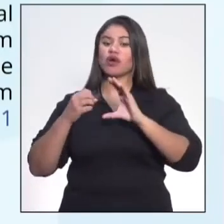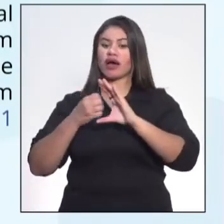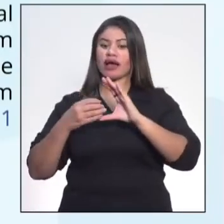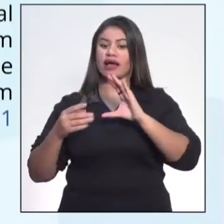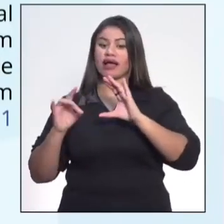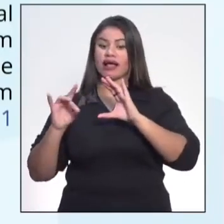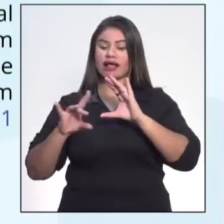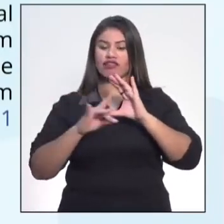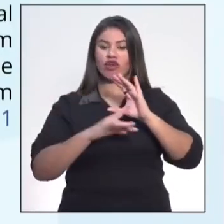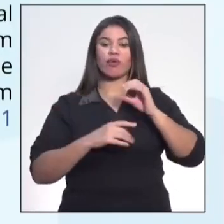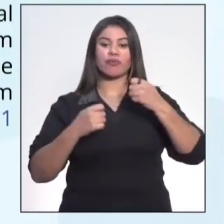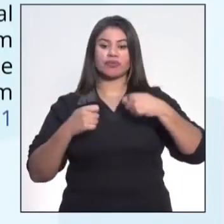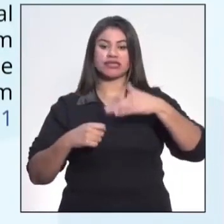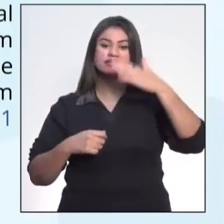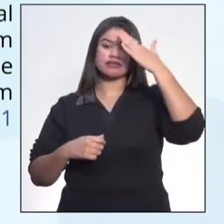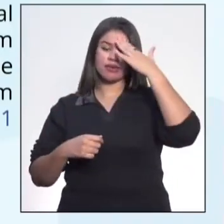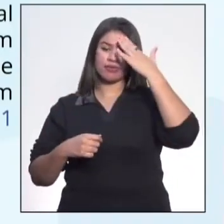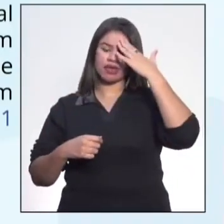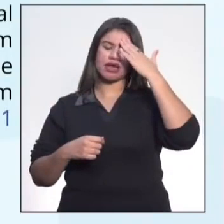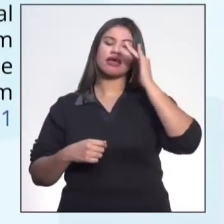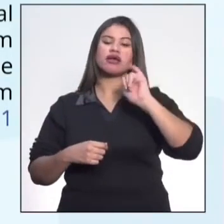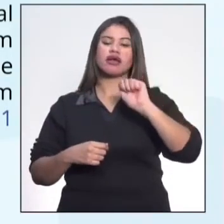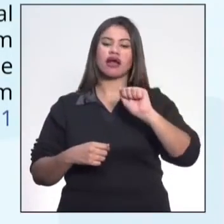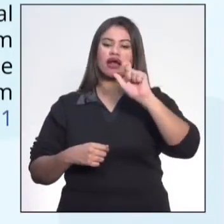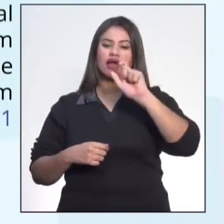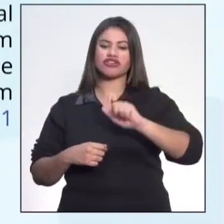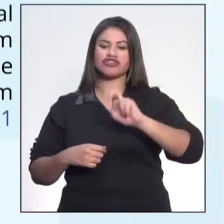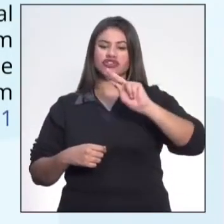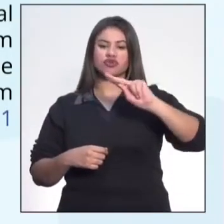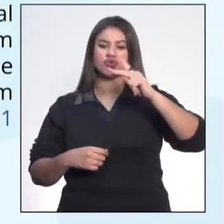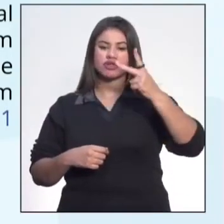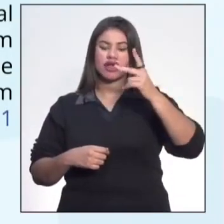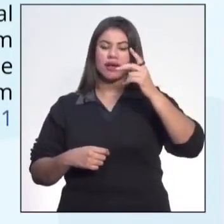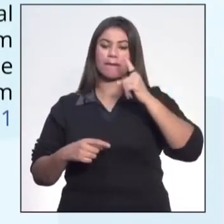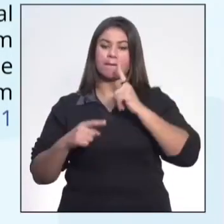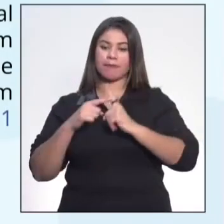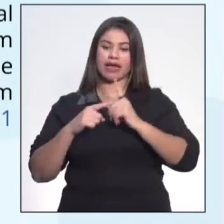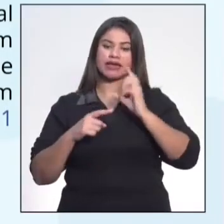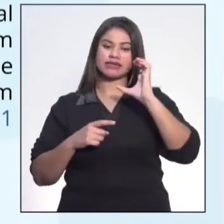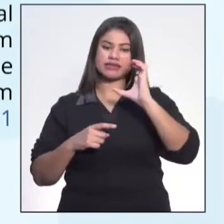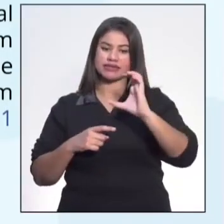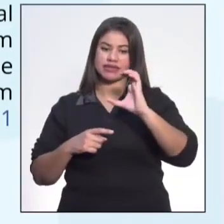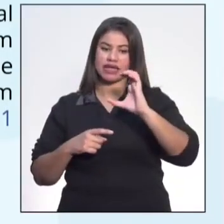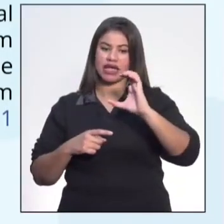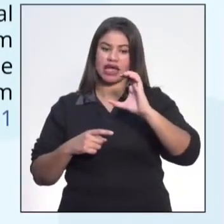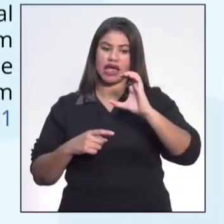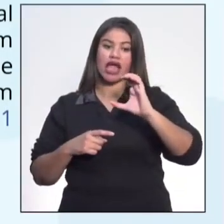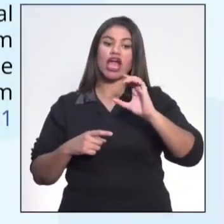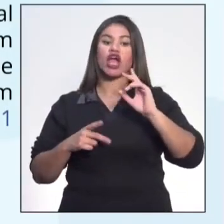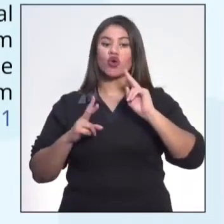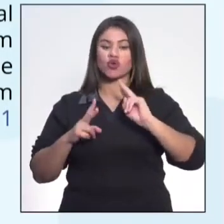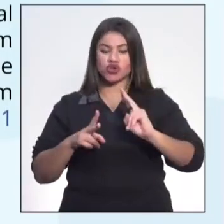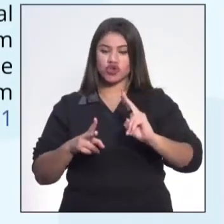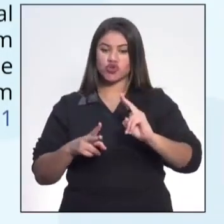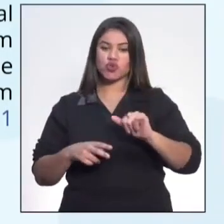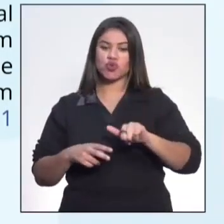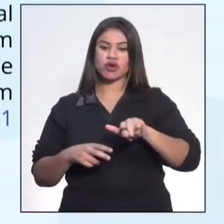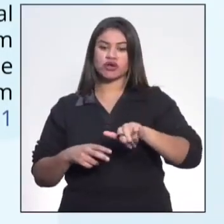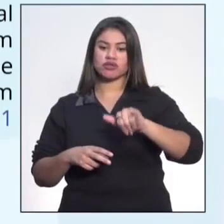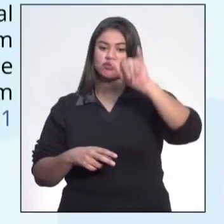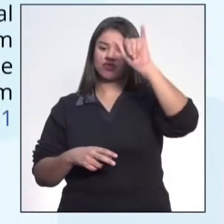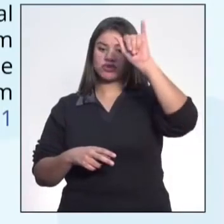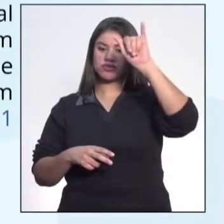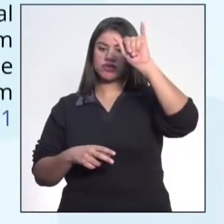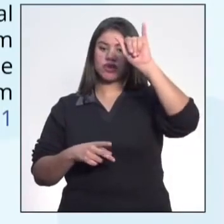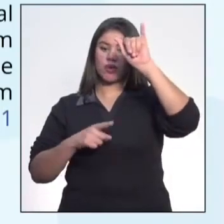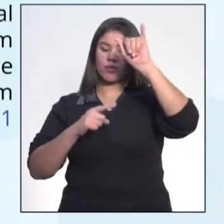cada uma. Então, observe, ax² mais c, o vértice continua em cima do eixo y, mas não está mais na origem.